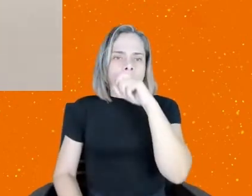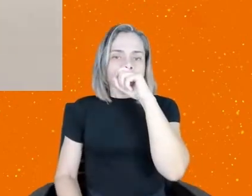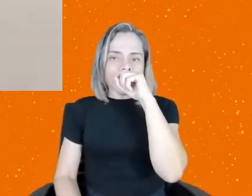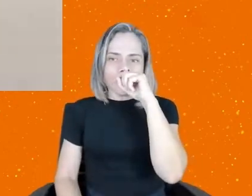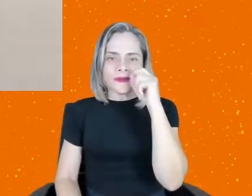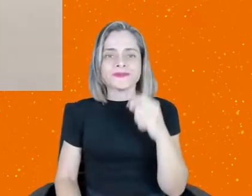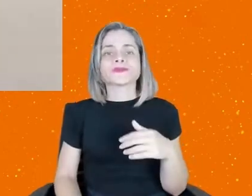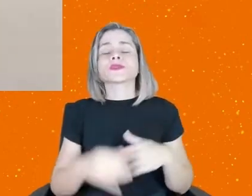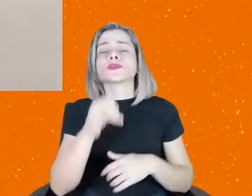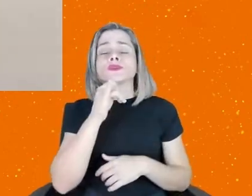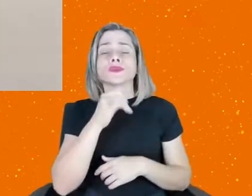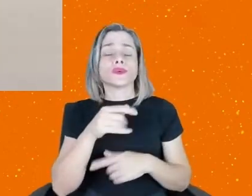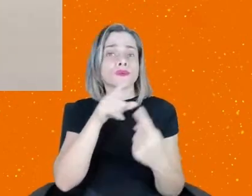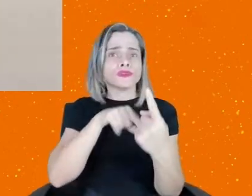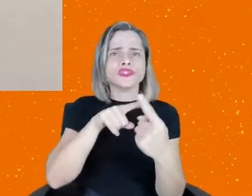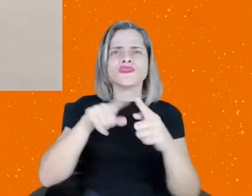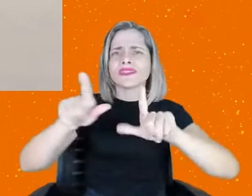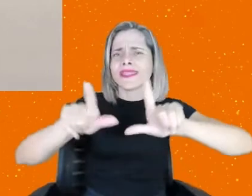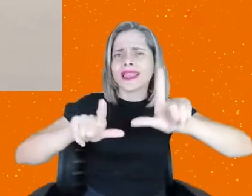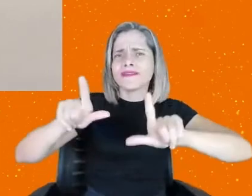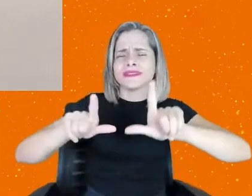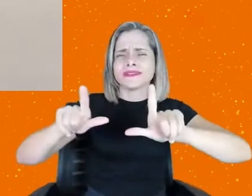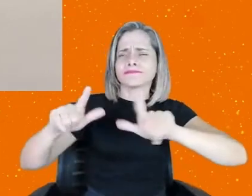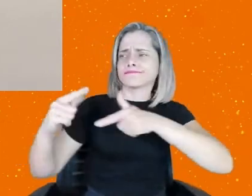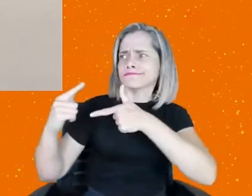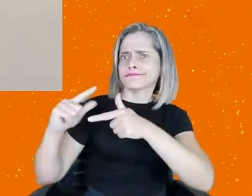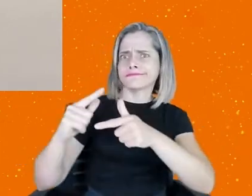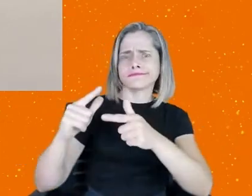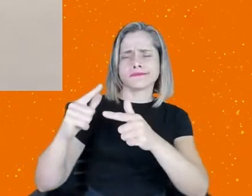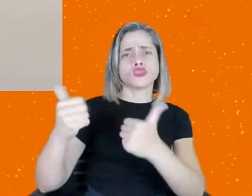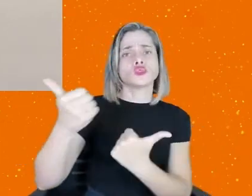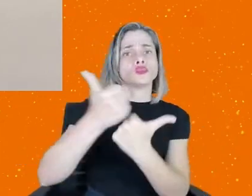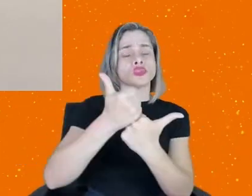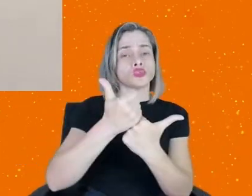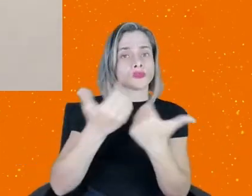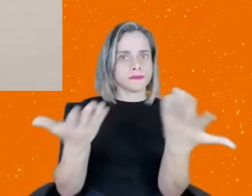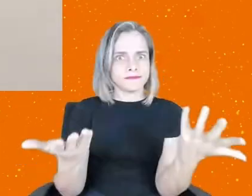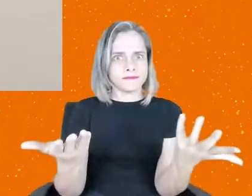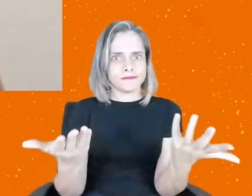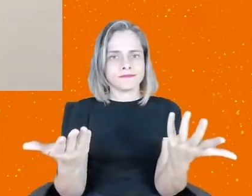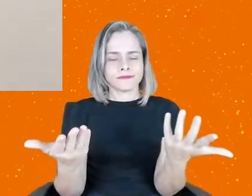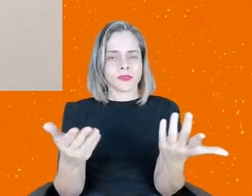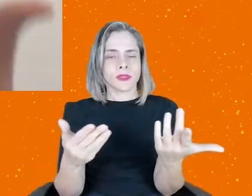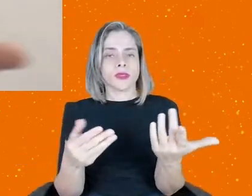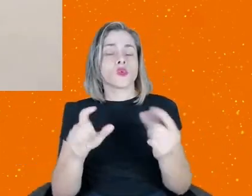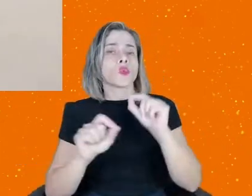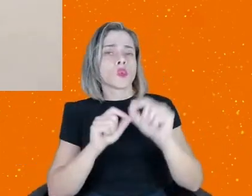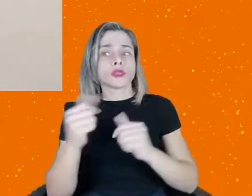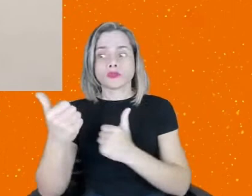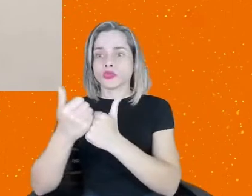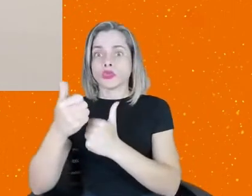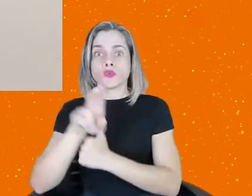televisão tradicional por um cabo pelo satélite simplesmente pelo extremo então isso permite você